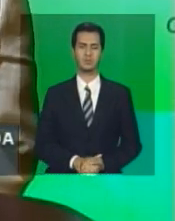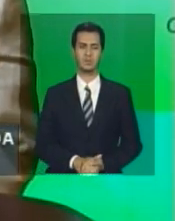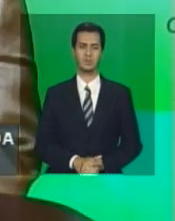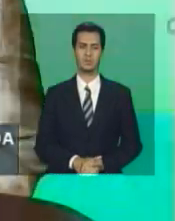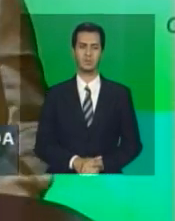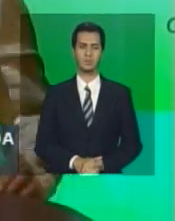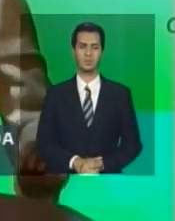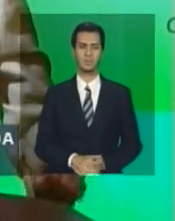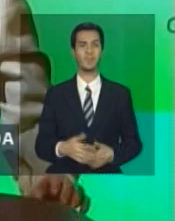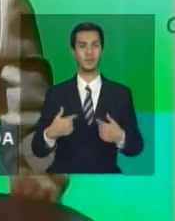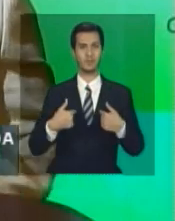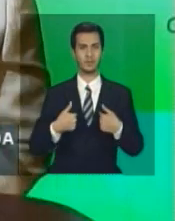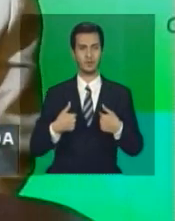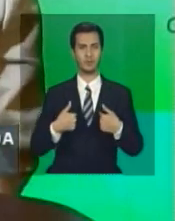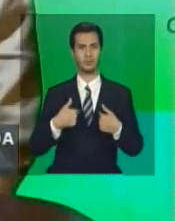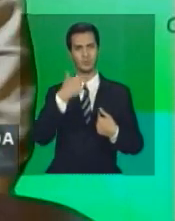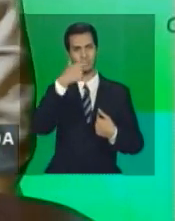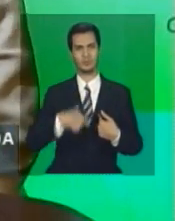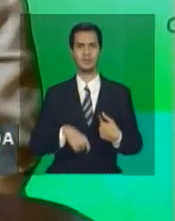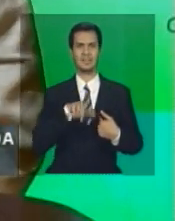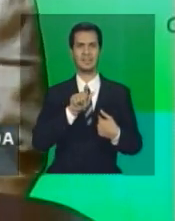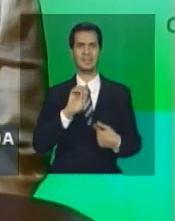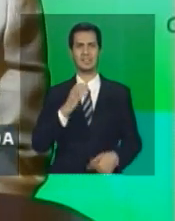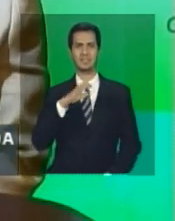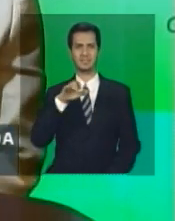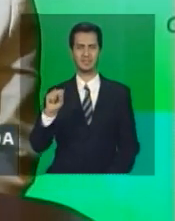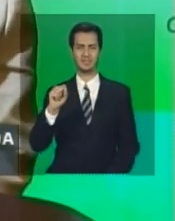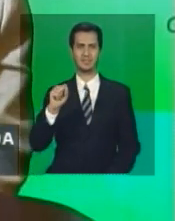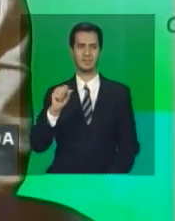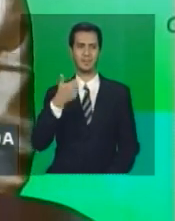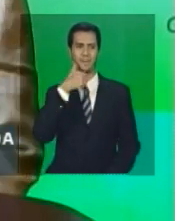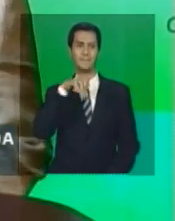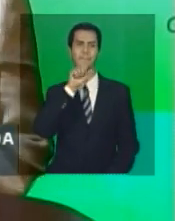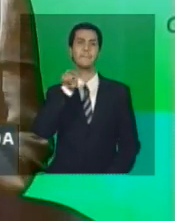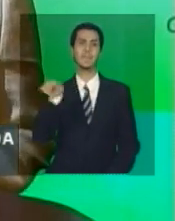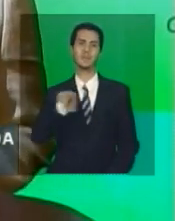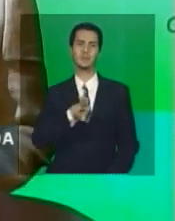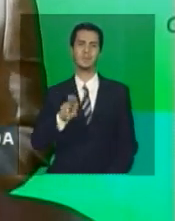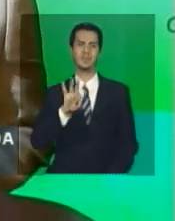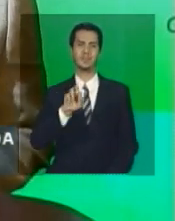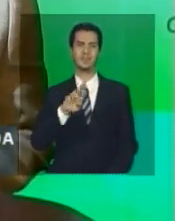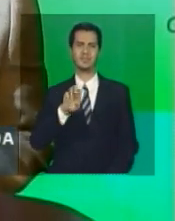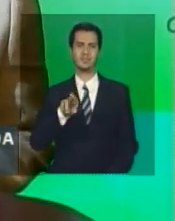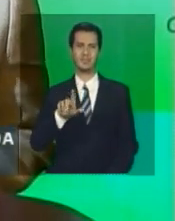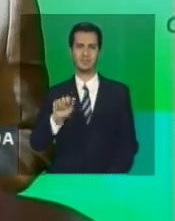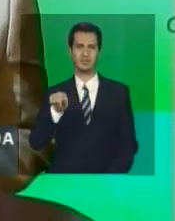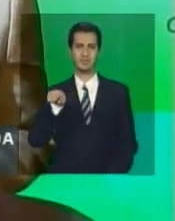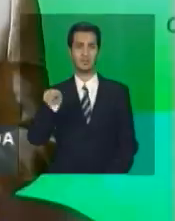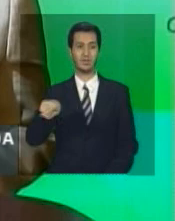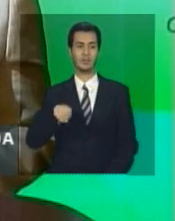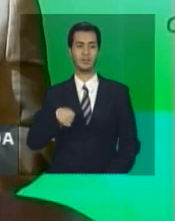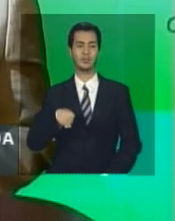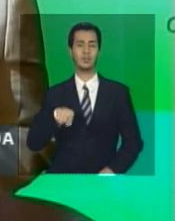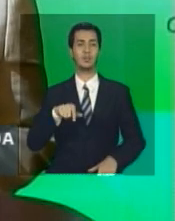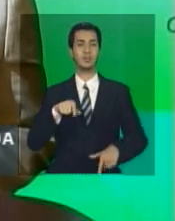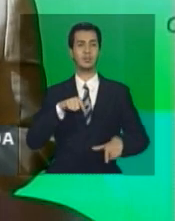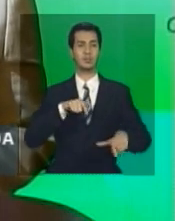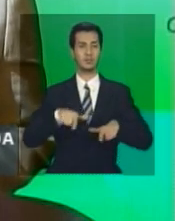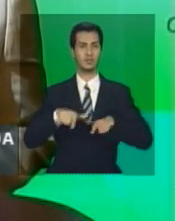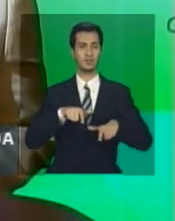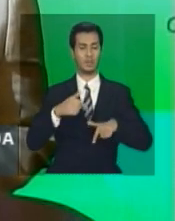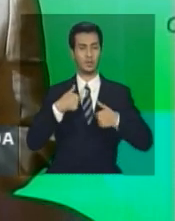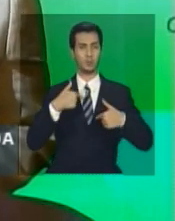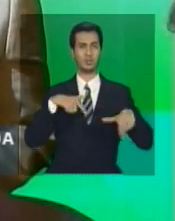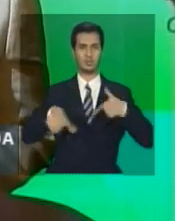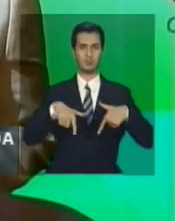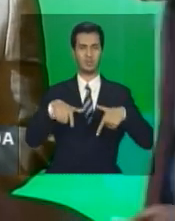Eu sou a Graça, filha da dona Terezinha, funcionária da Petrobras,